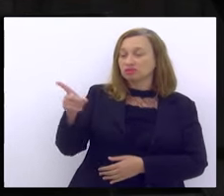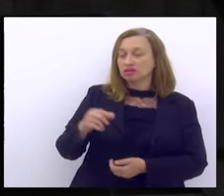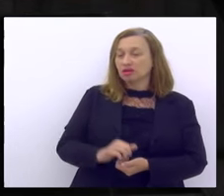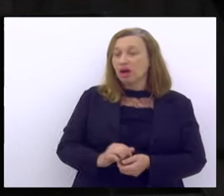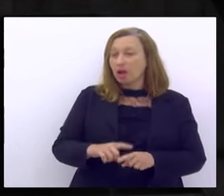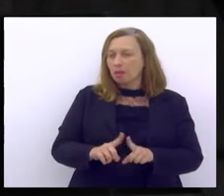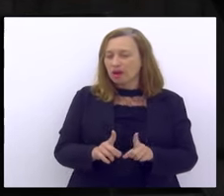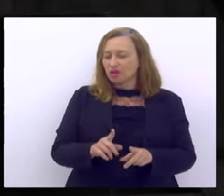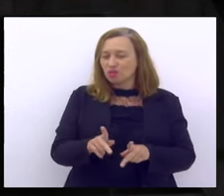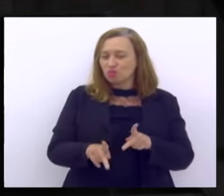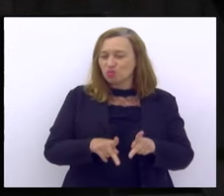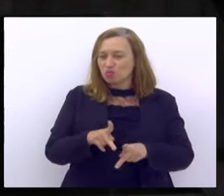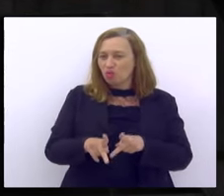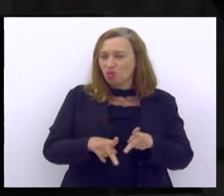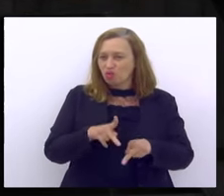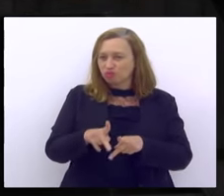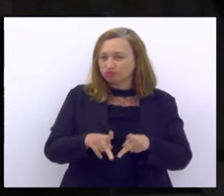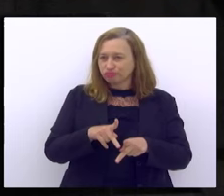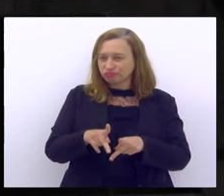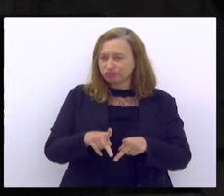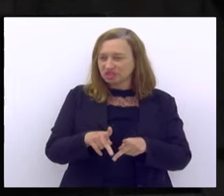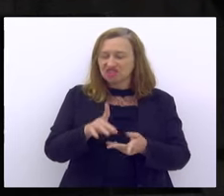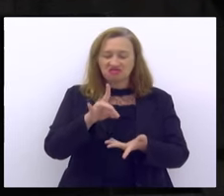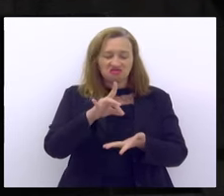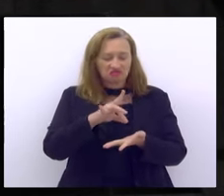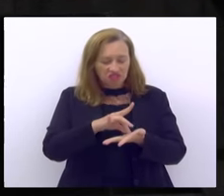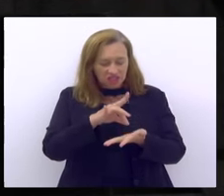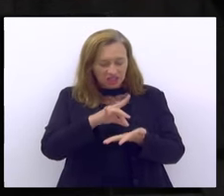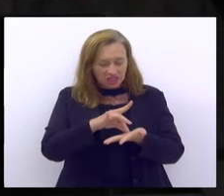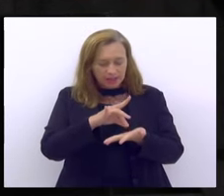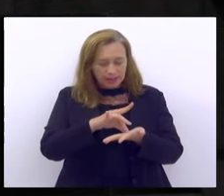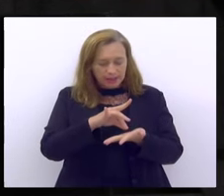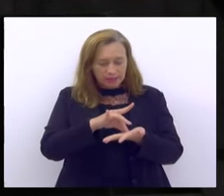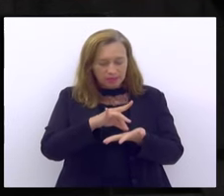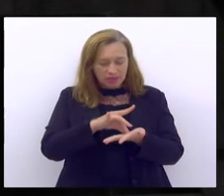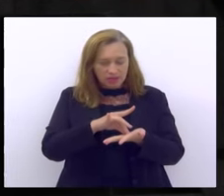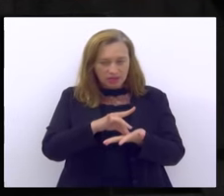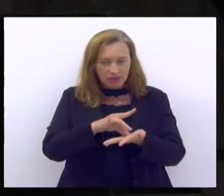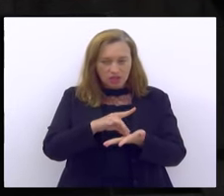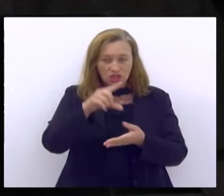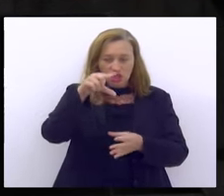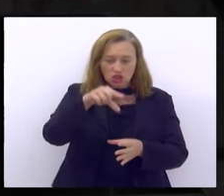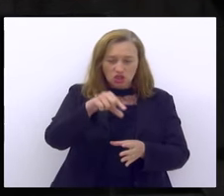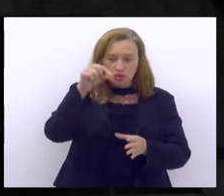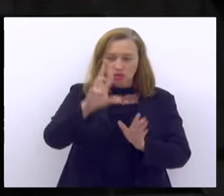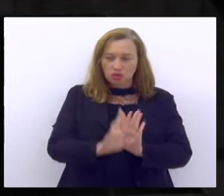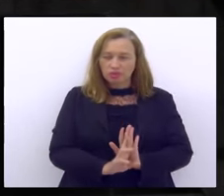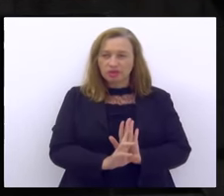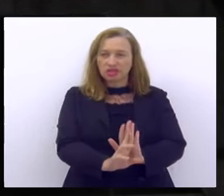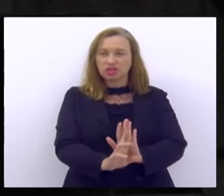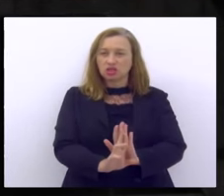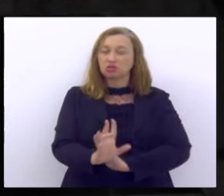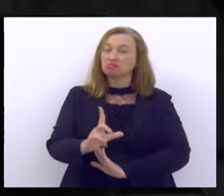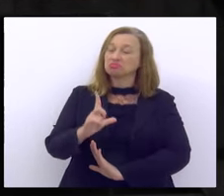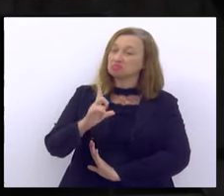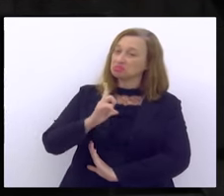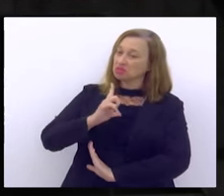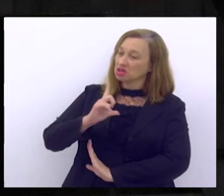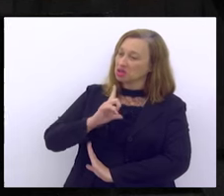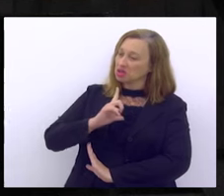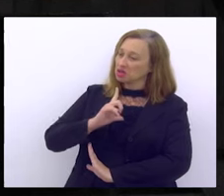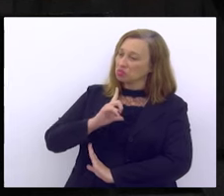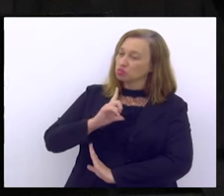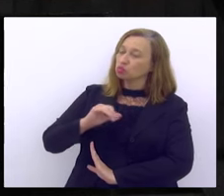Mas do povo, daqueles que realmente elegem seus representantes, nós temos com